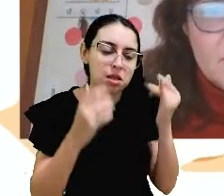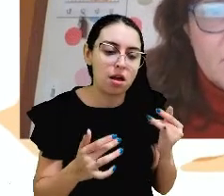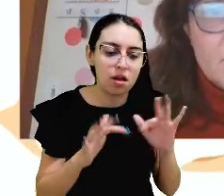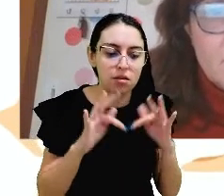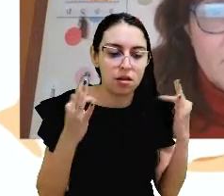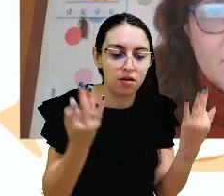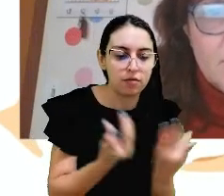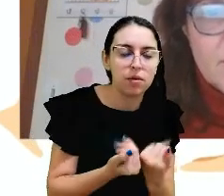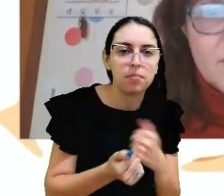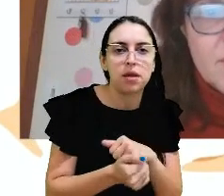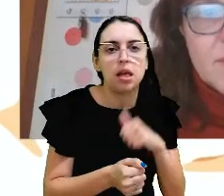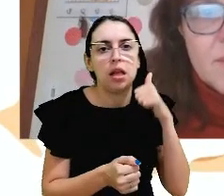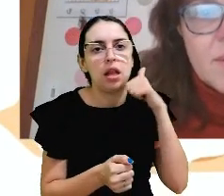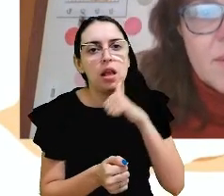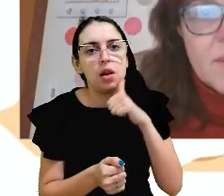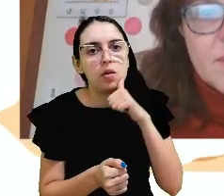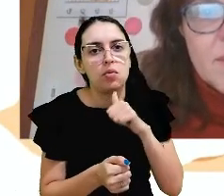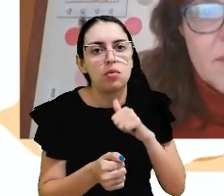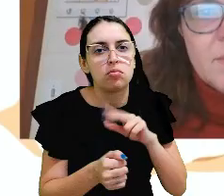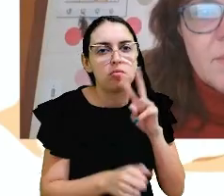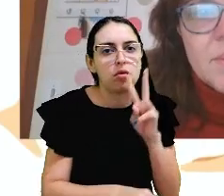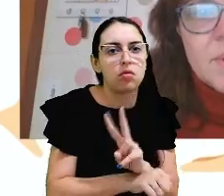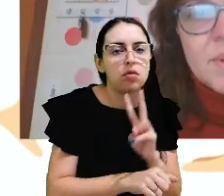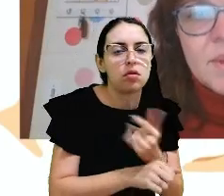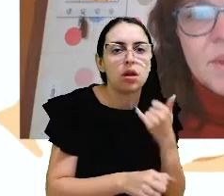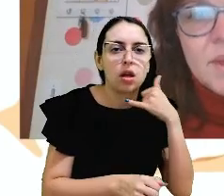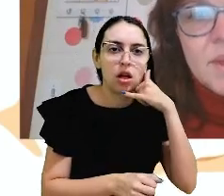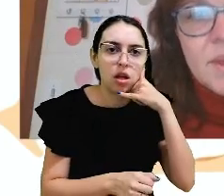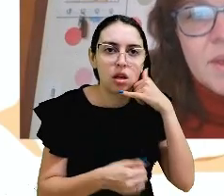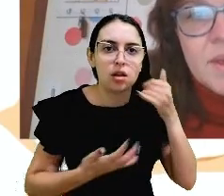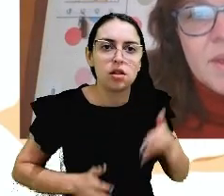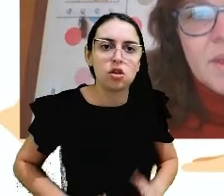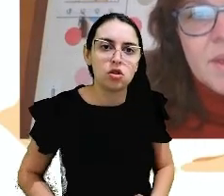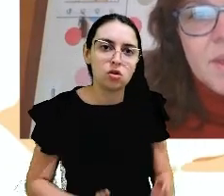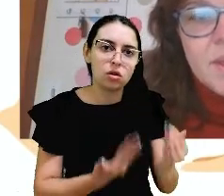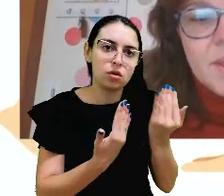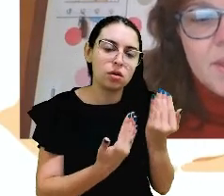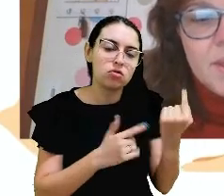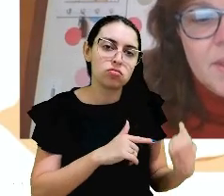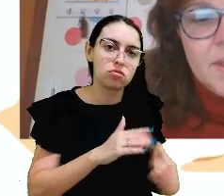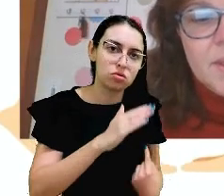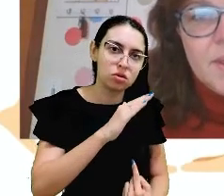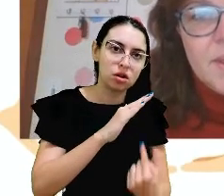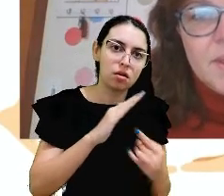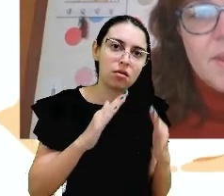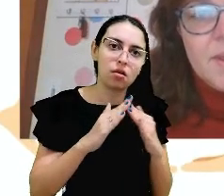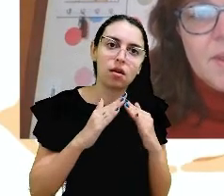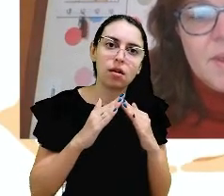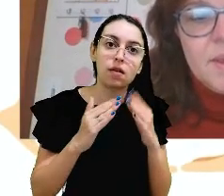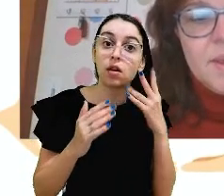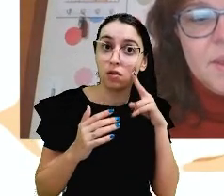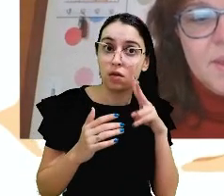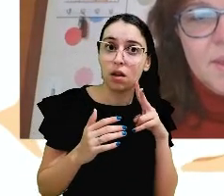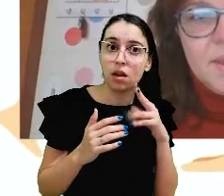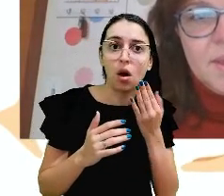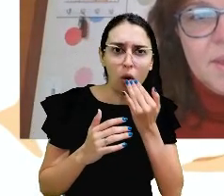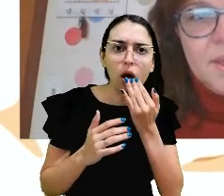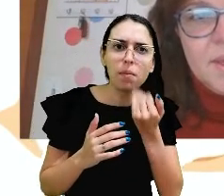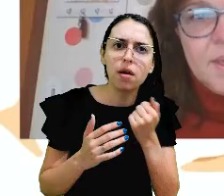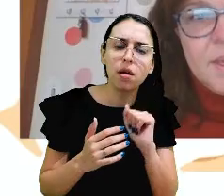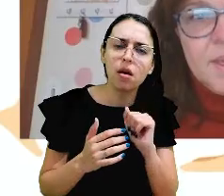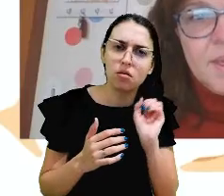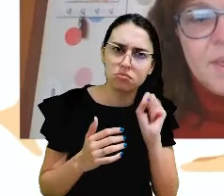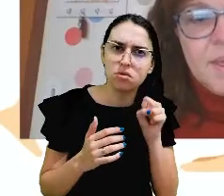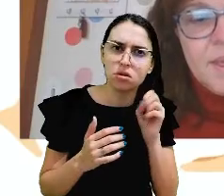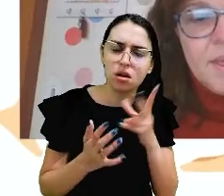família, pensando assim, um atendimento típico de uma parteira tradicional, quando chega na casa de uma mulher, ela vai ver se a mulher está bem alimentada,